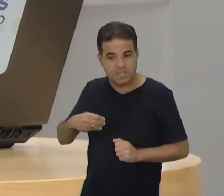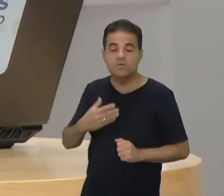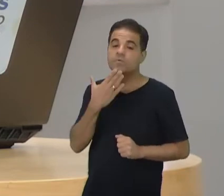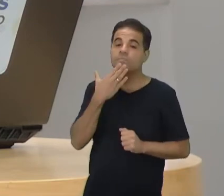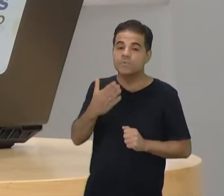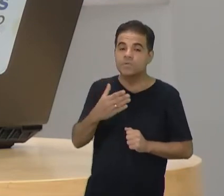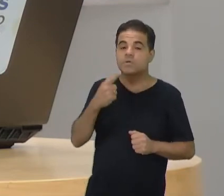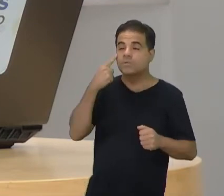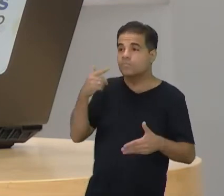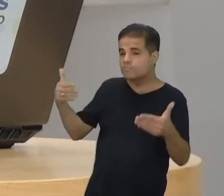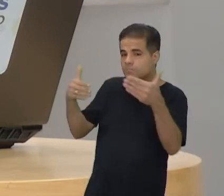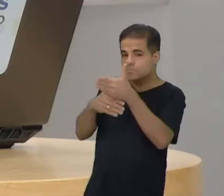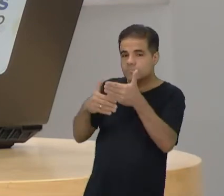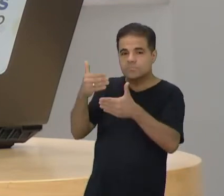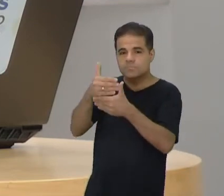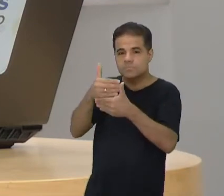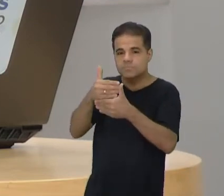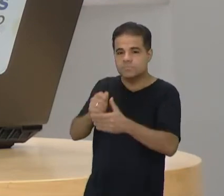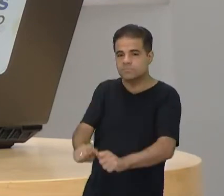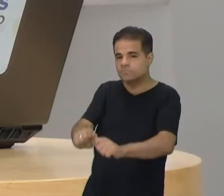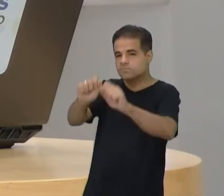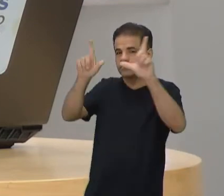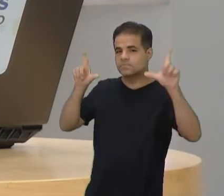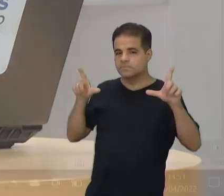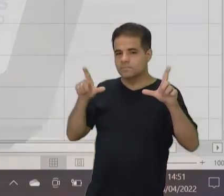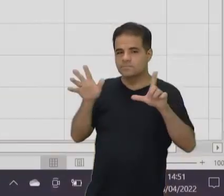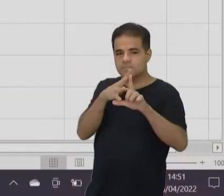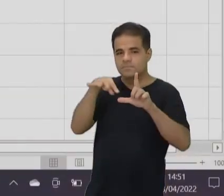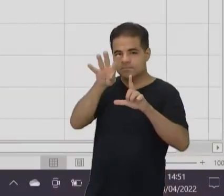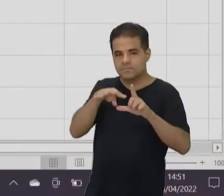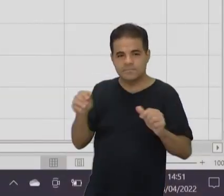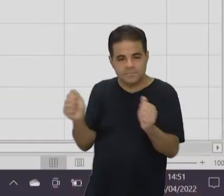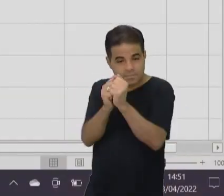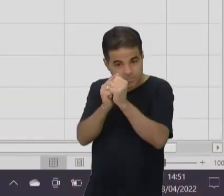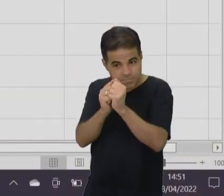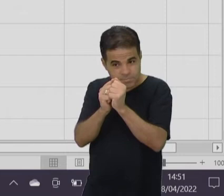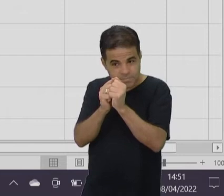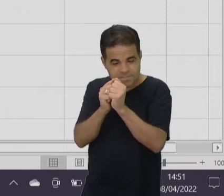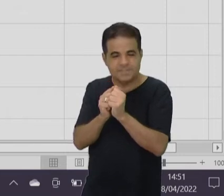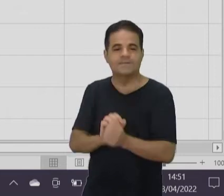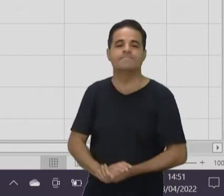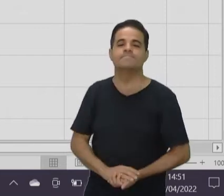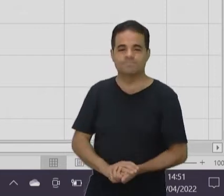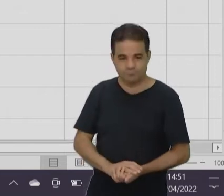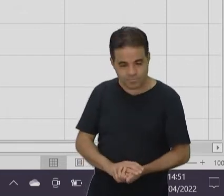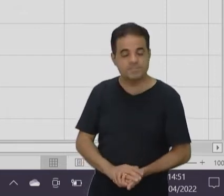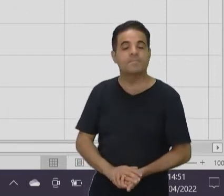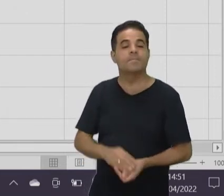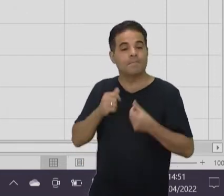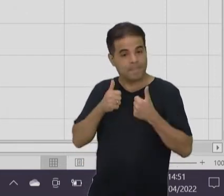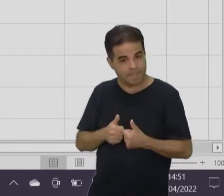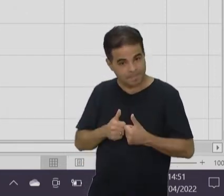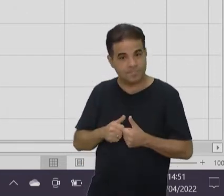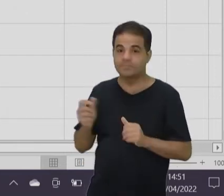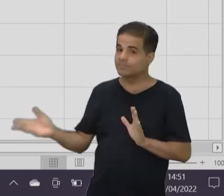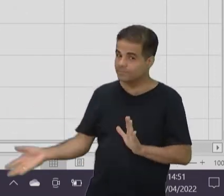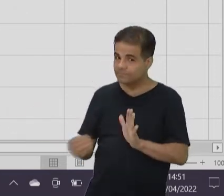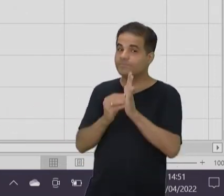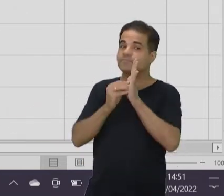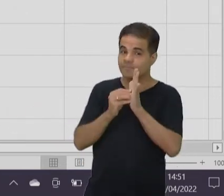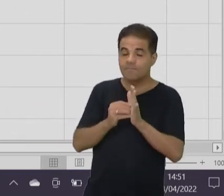pedir para a nossa produção espelhar o meu Excel com vocês. Aê! Perfeito, então tá na